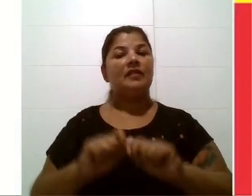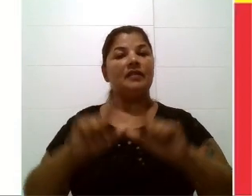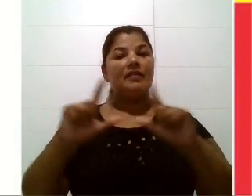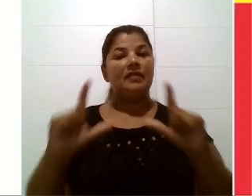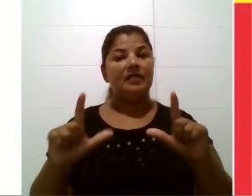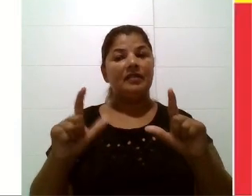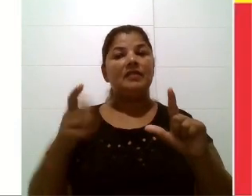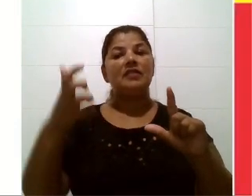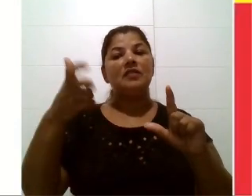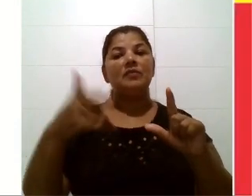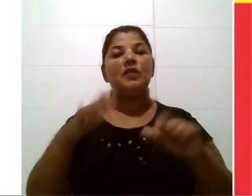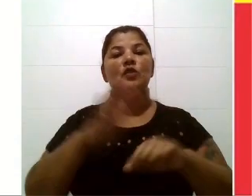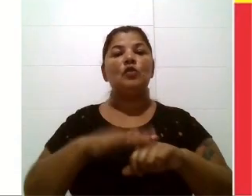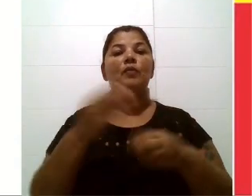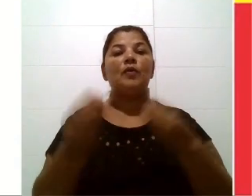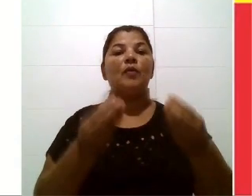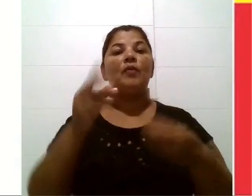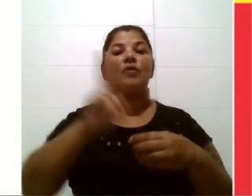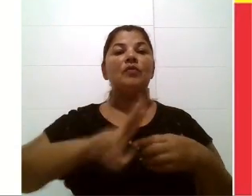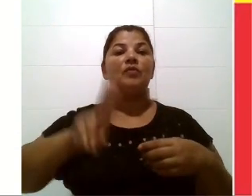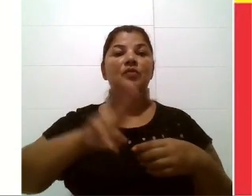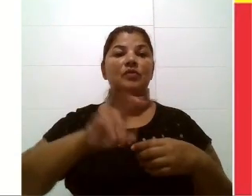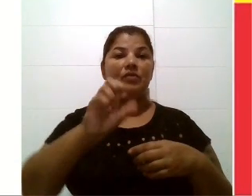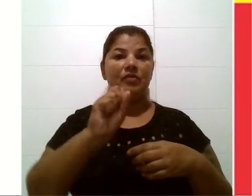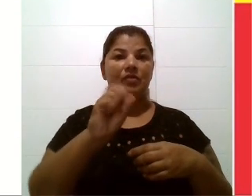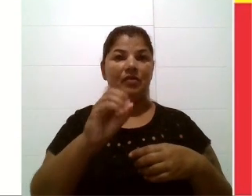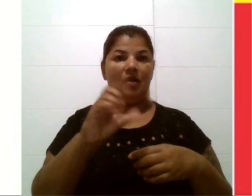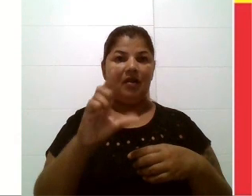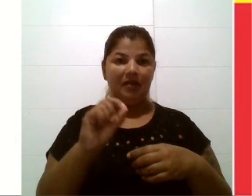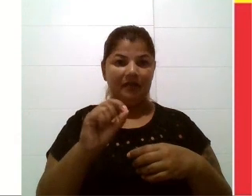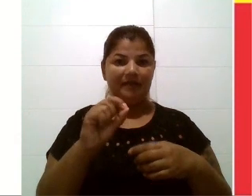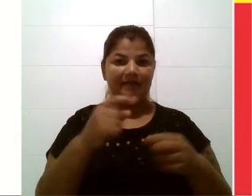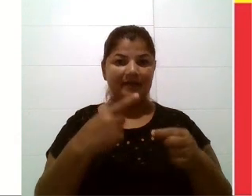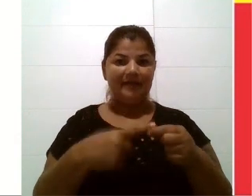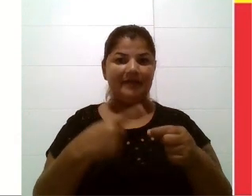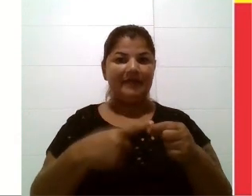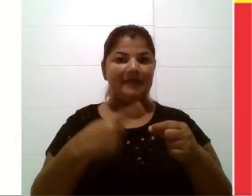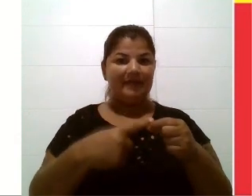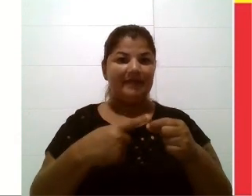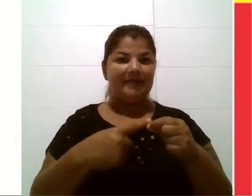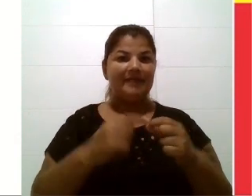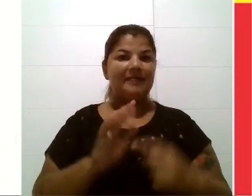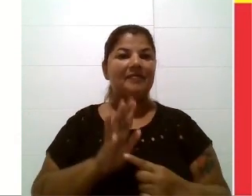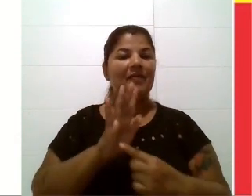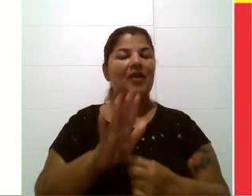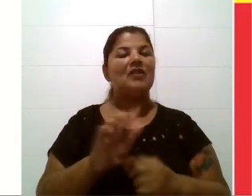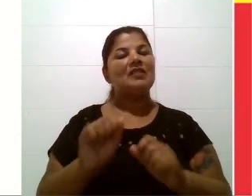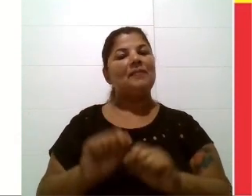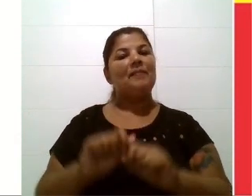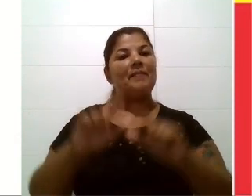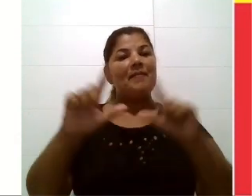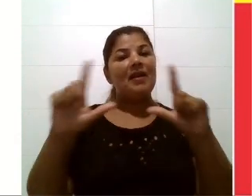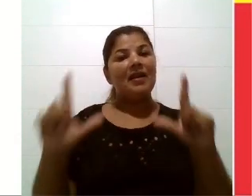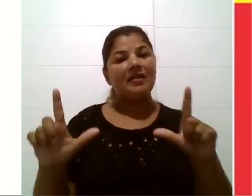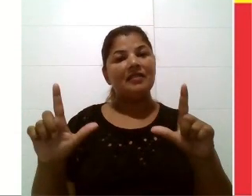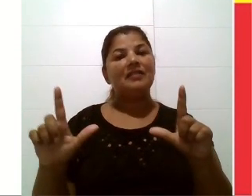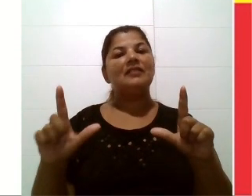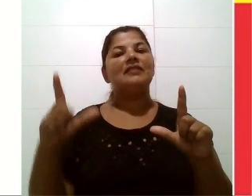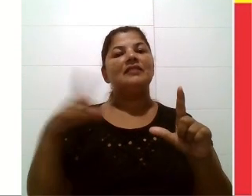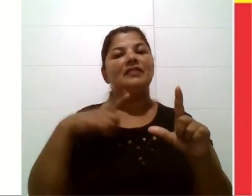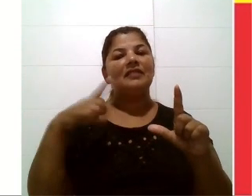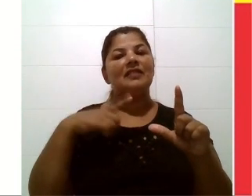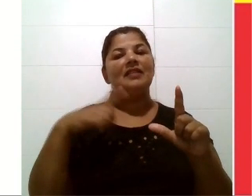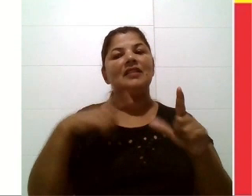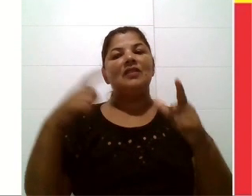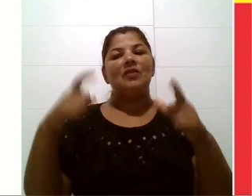um pouquinho sobre o uso do solo no campo. Então na imagem você vê aí, né, um ambiente de plantio, um ambiente